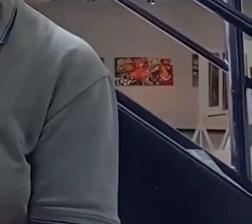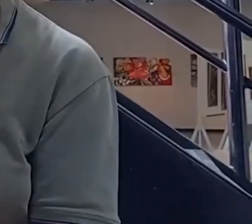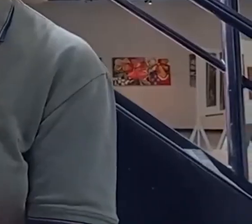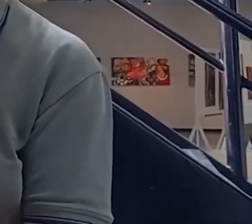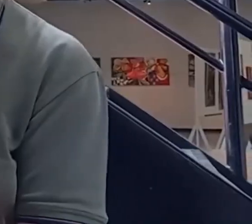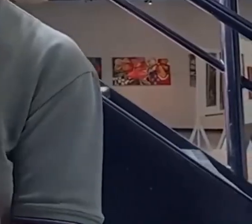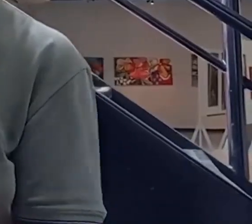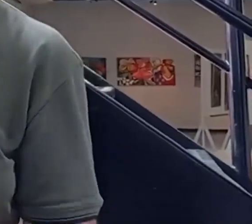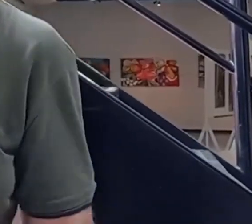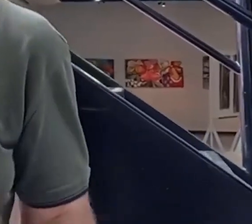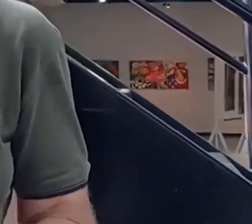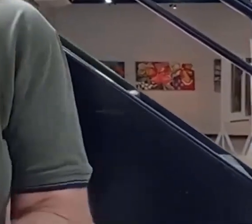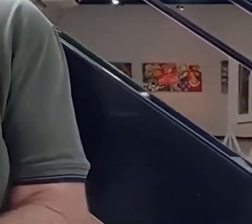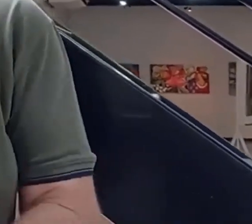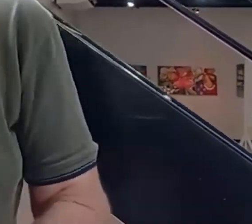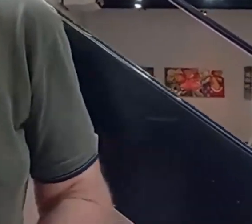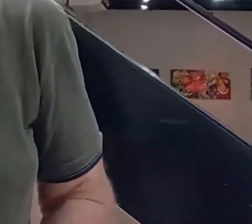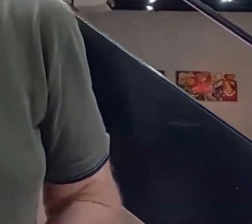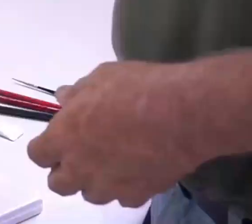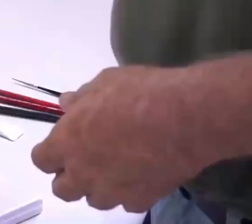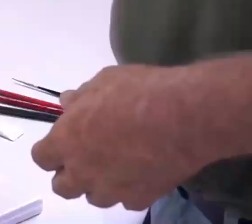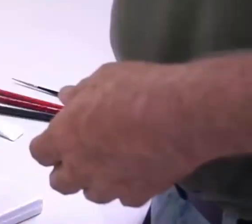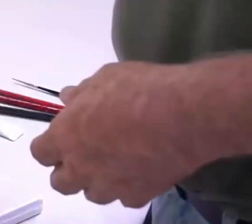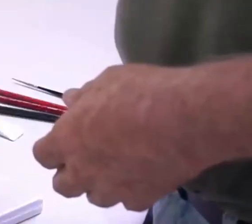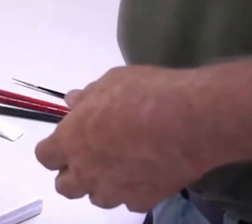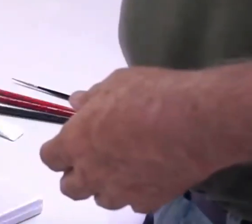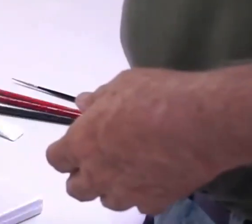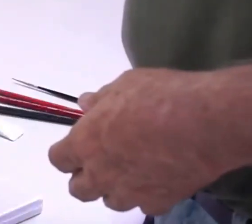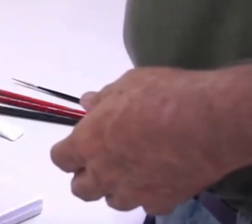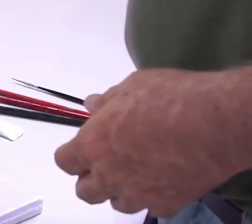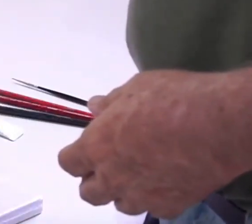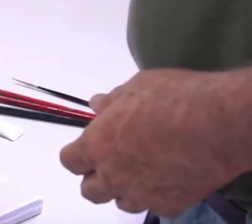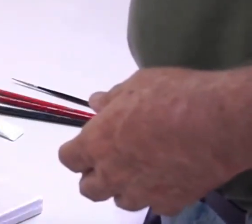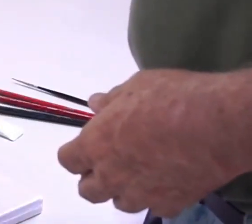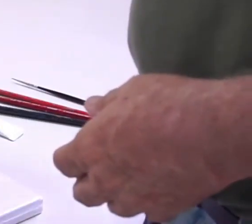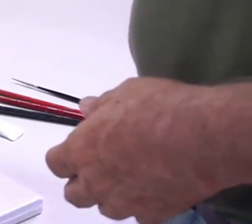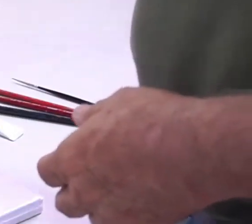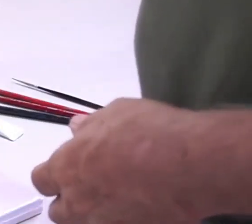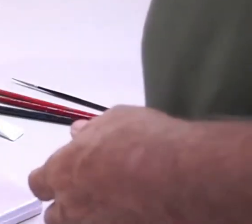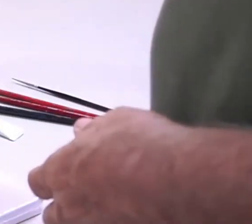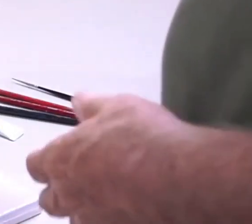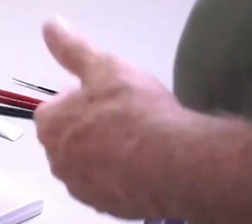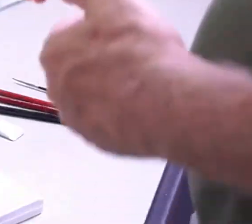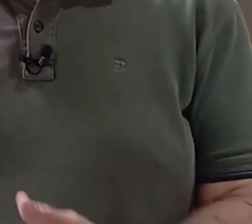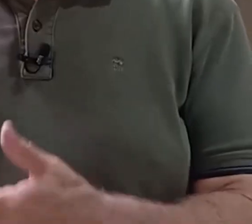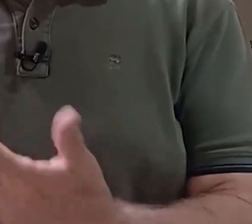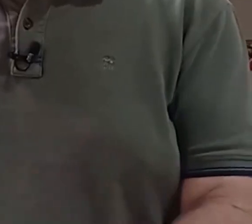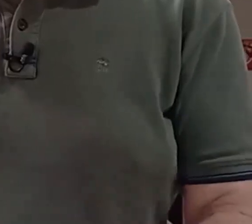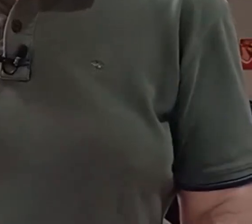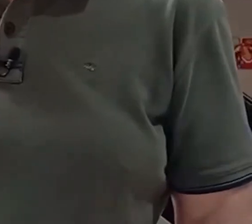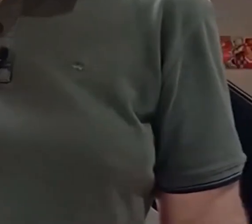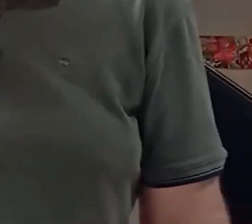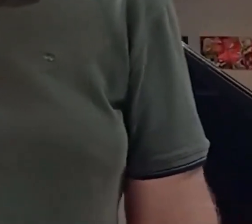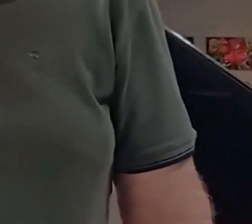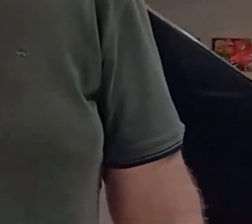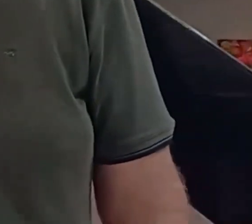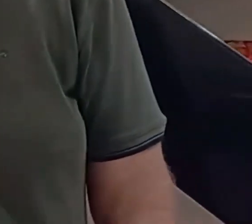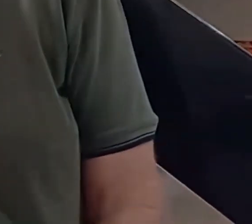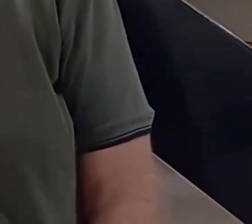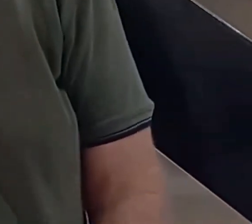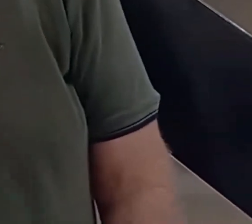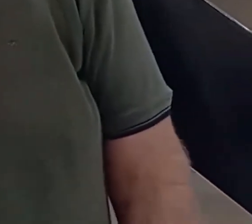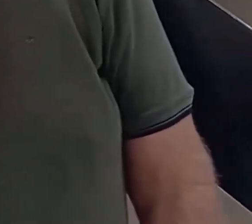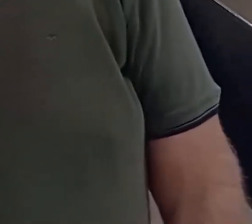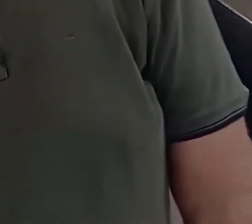adquirido nas papelarias, pode fazer também, né, que é um trabalho do artista prático, né, faz